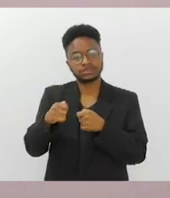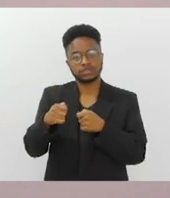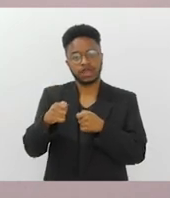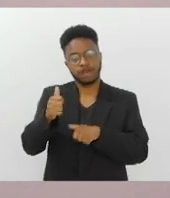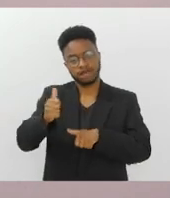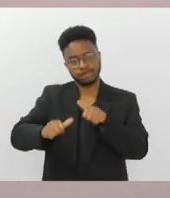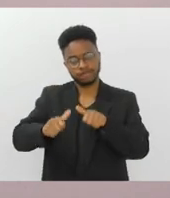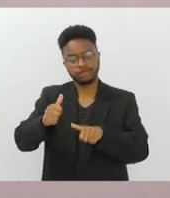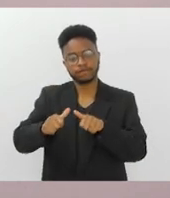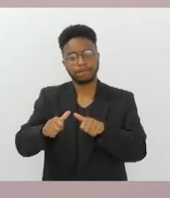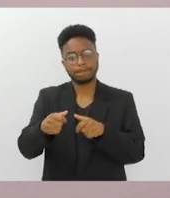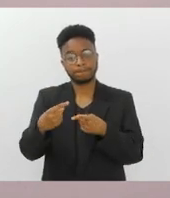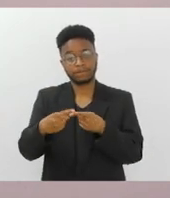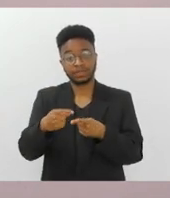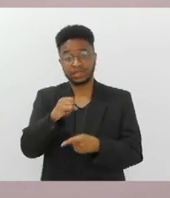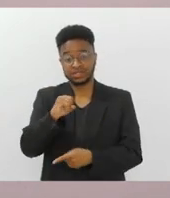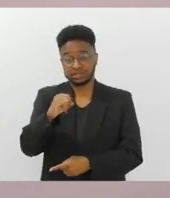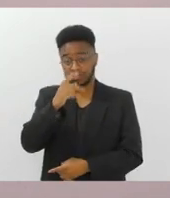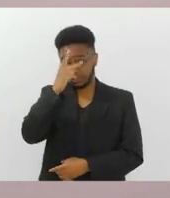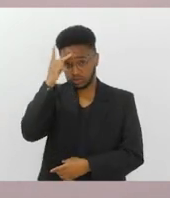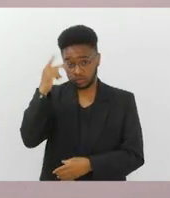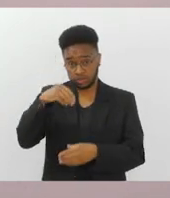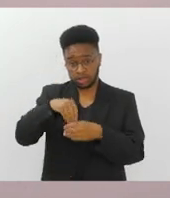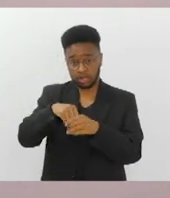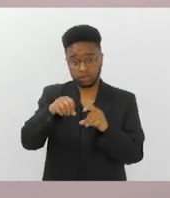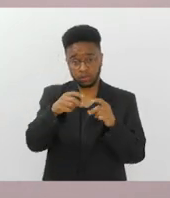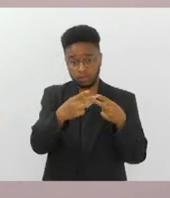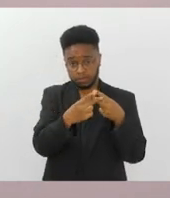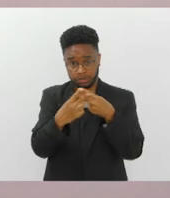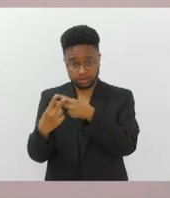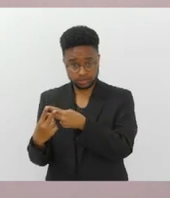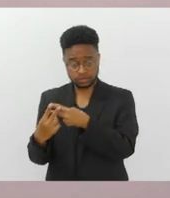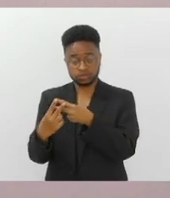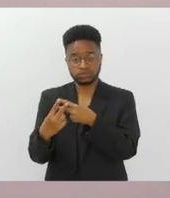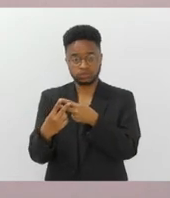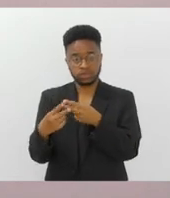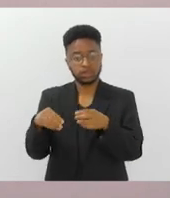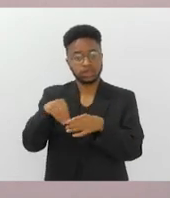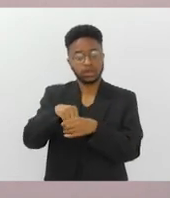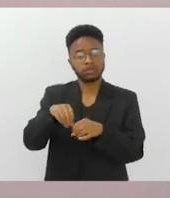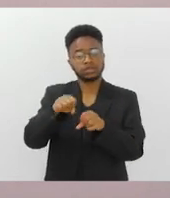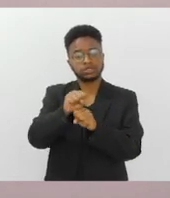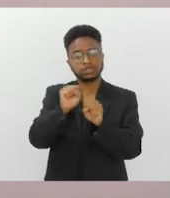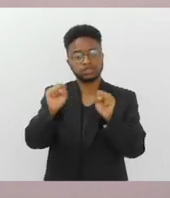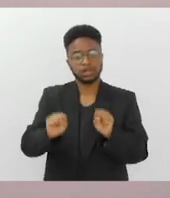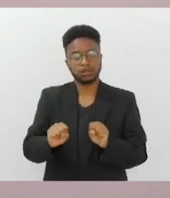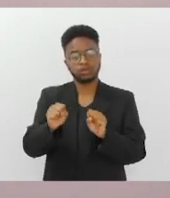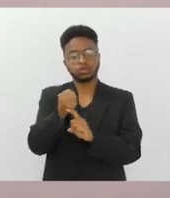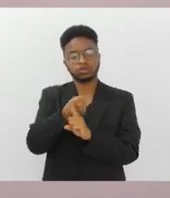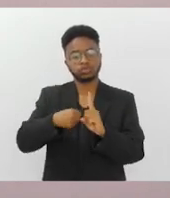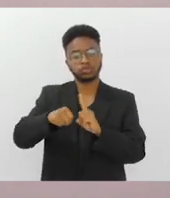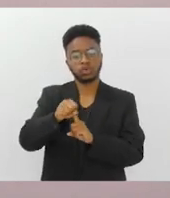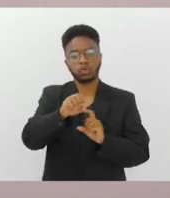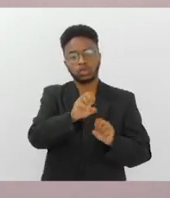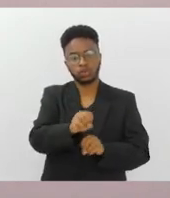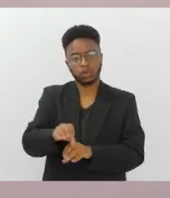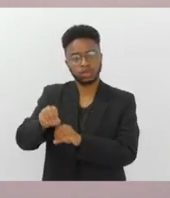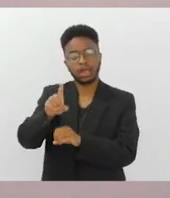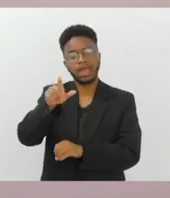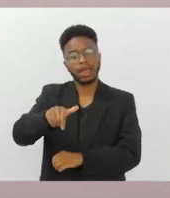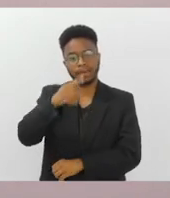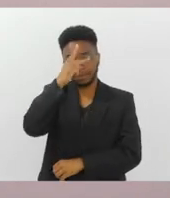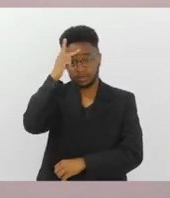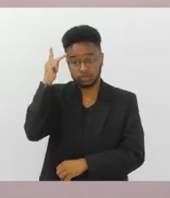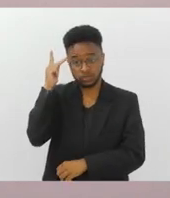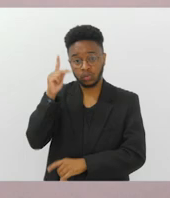que alguém que está no sistema prisional, no sistema socioeducativo, eles estão, são pessoas que estão sobre